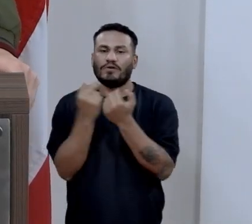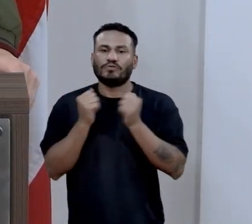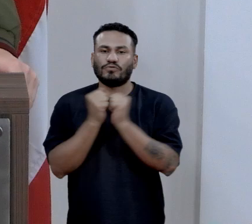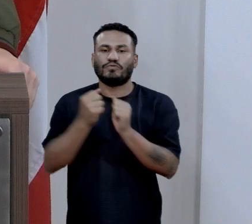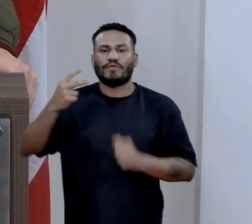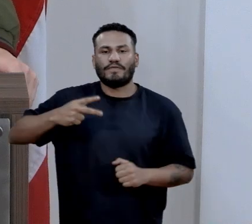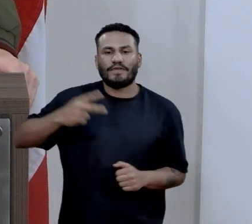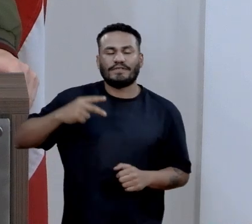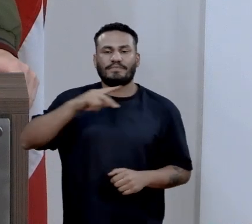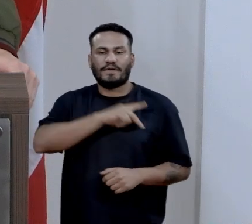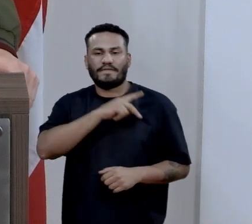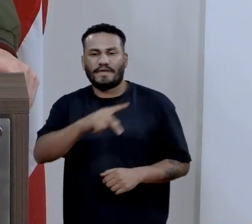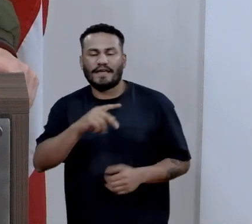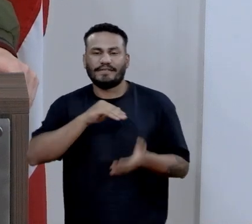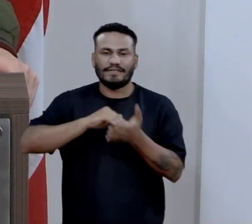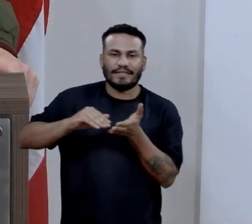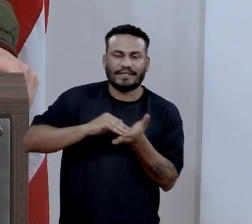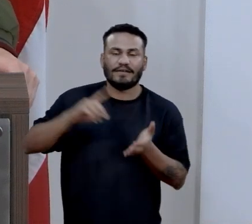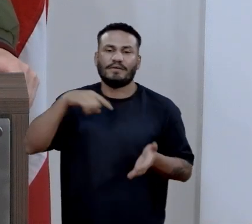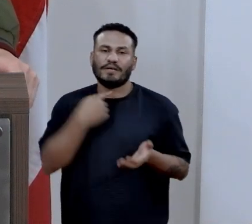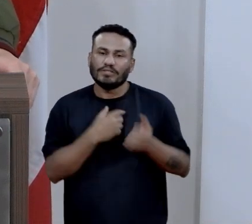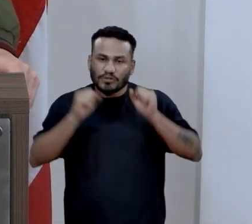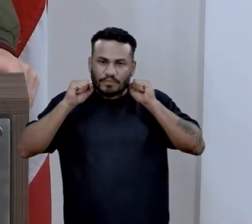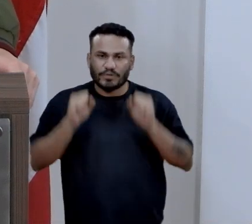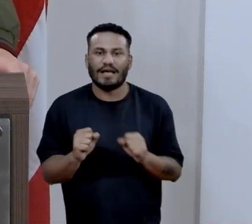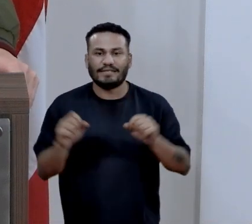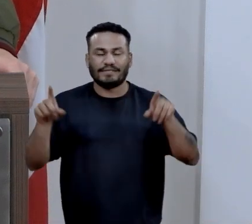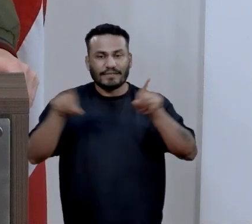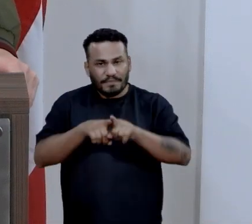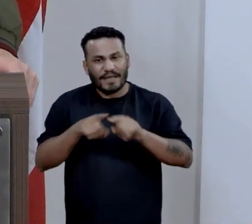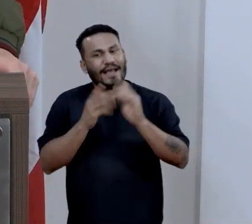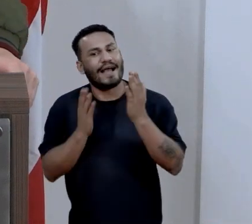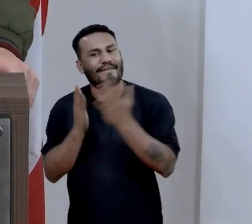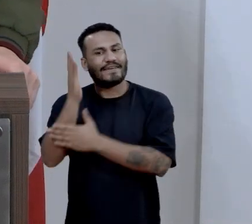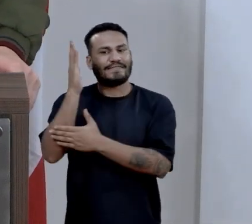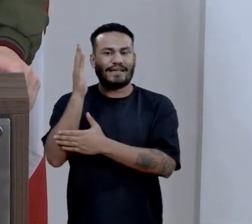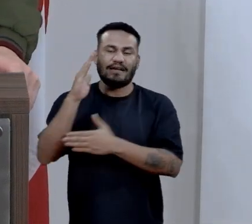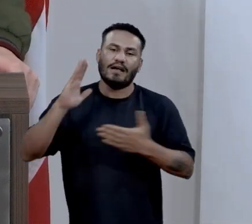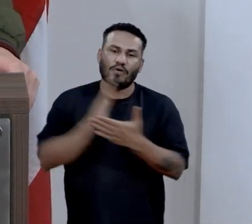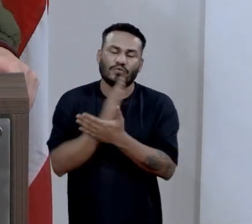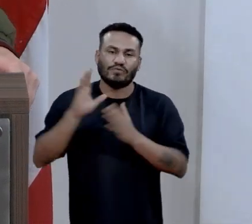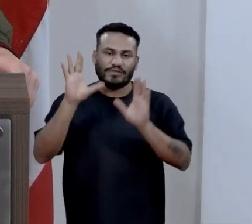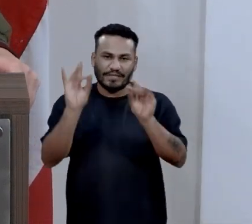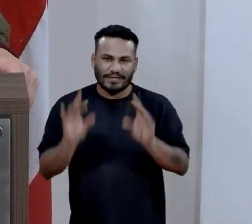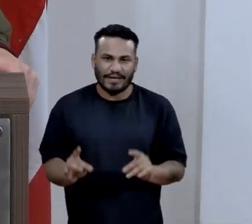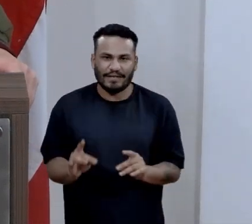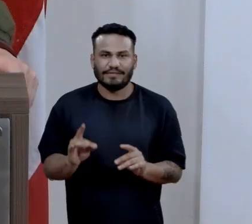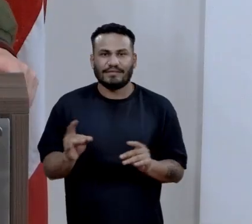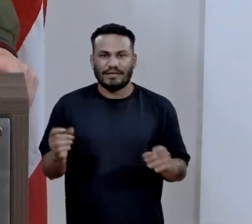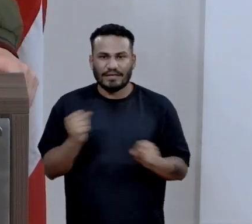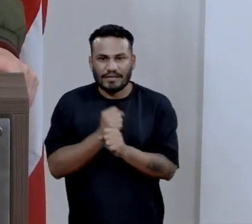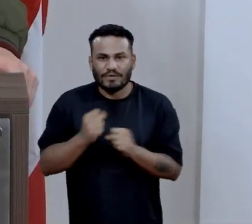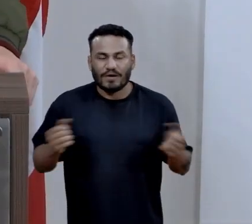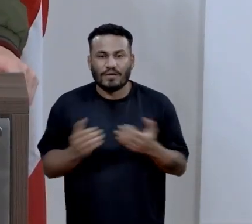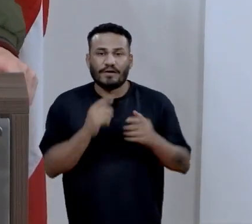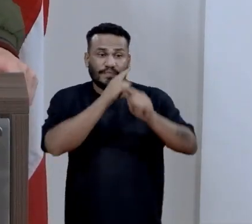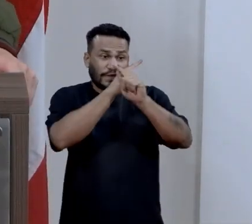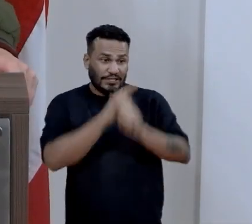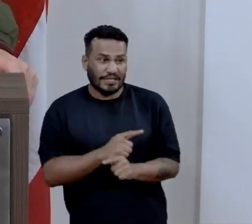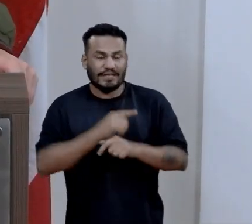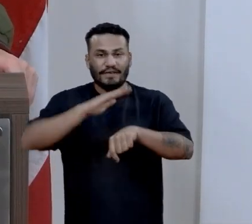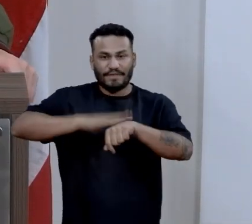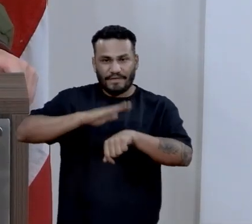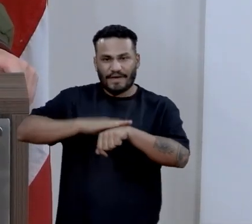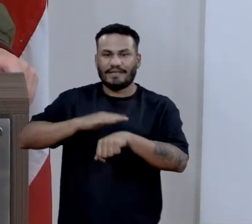com a vice-prefeita, com o secretário, para que a gente pudesse também avançar em alguns detalhes para a edição desse ano. A gincana que tanto